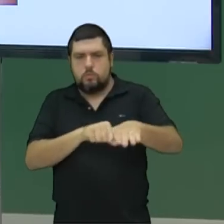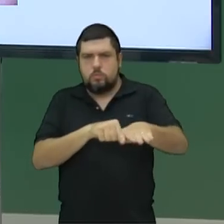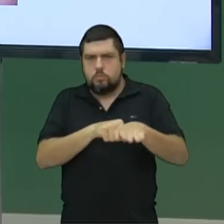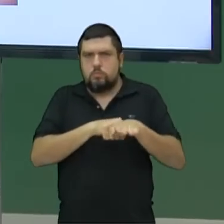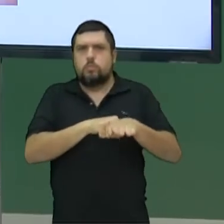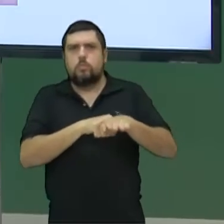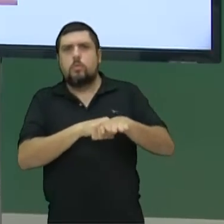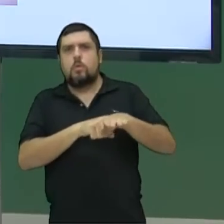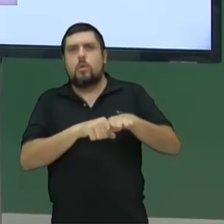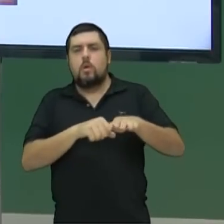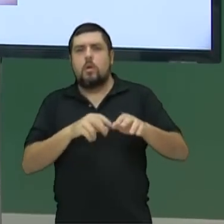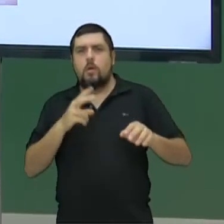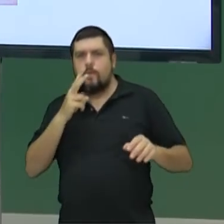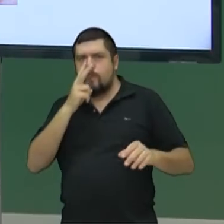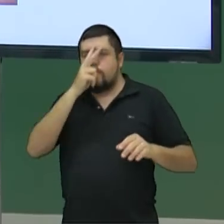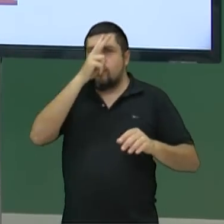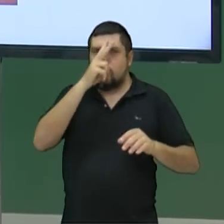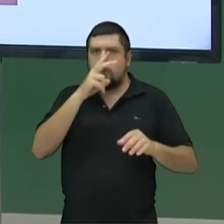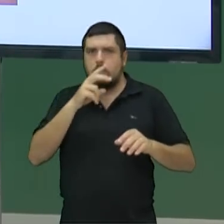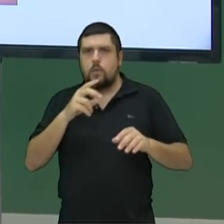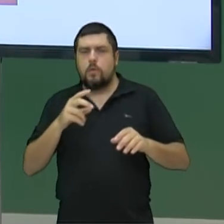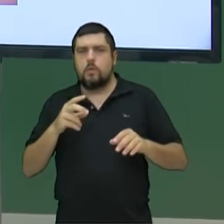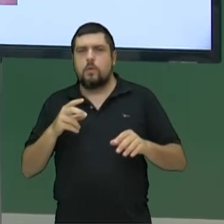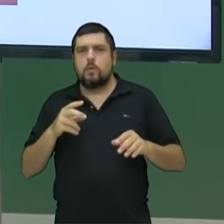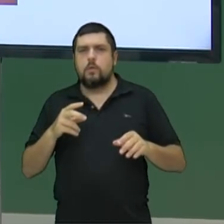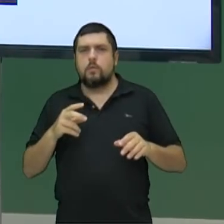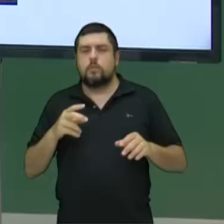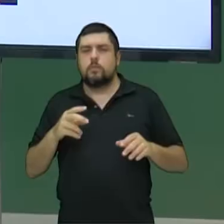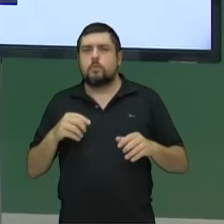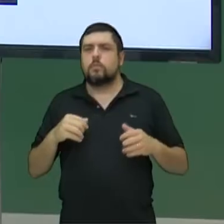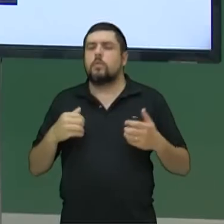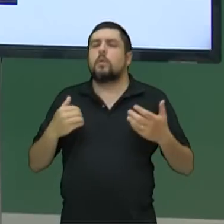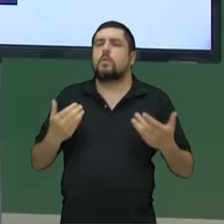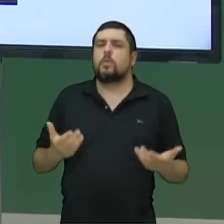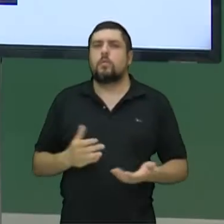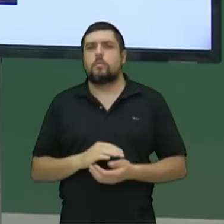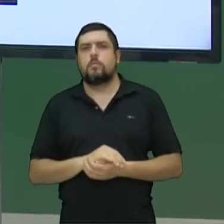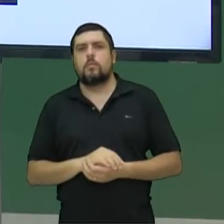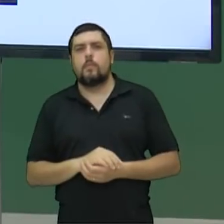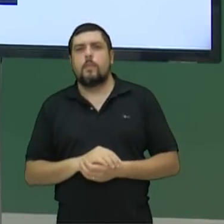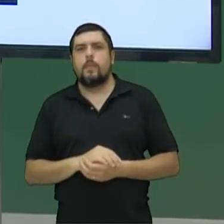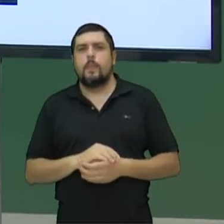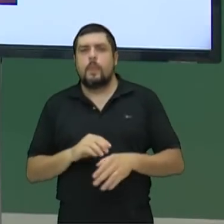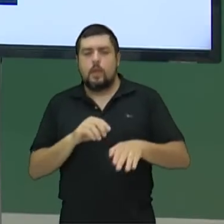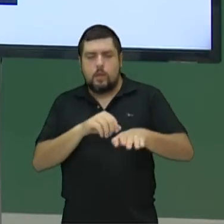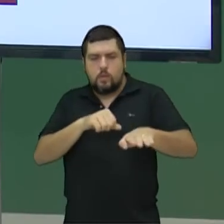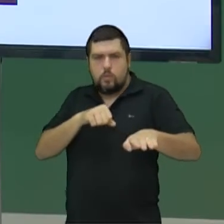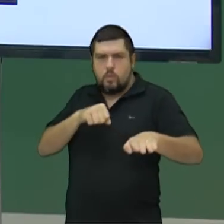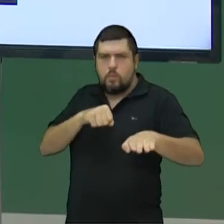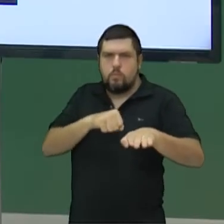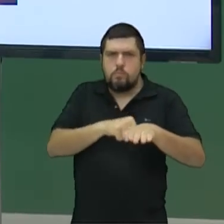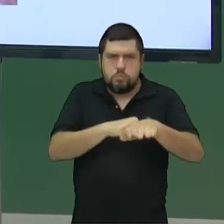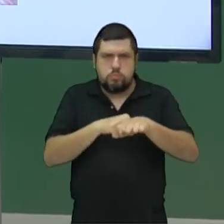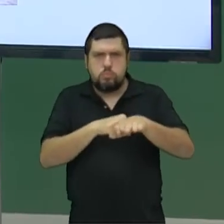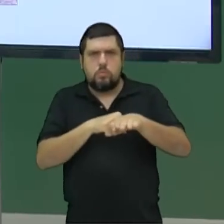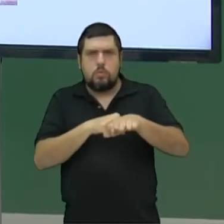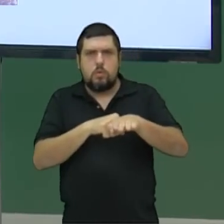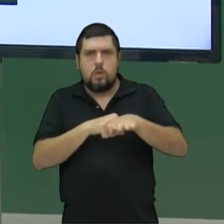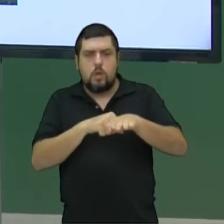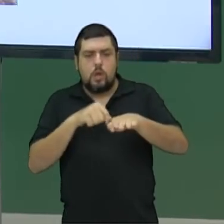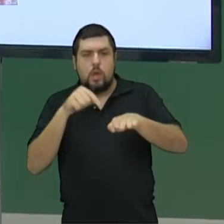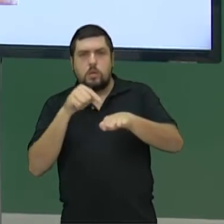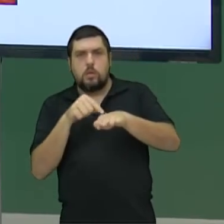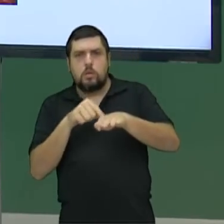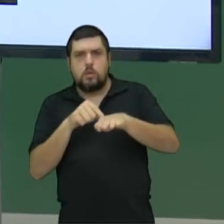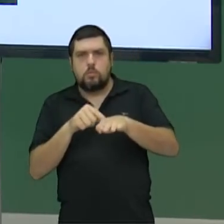alguma ideia que poderá responder à nossa questão ali. Essa força age com a mesma intensidade, na